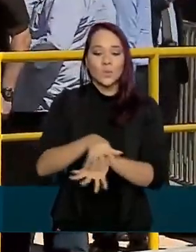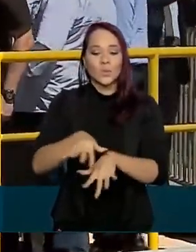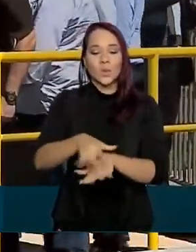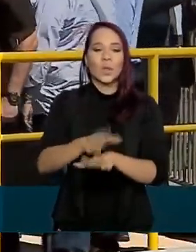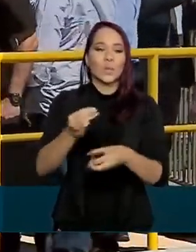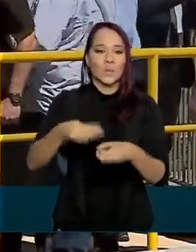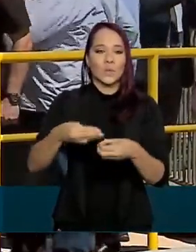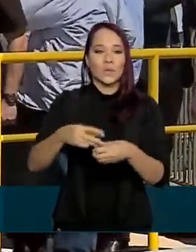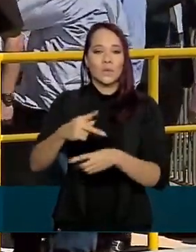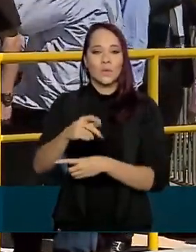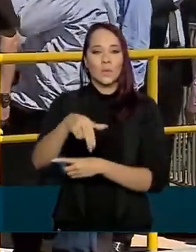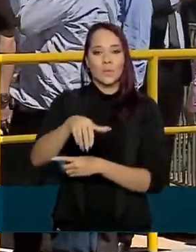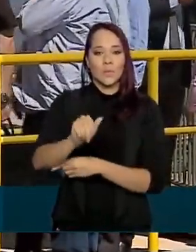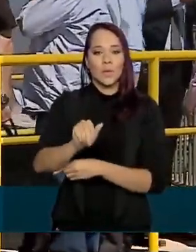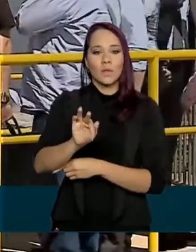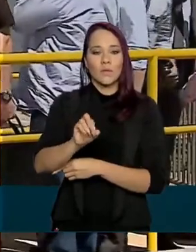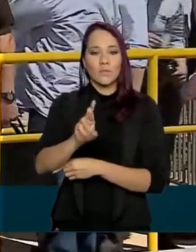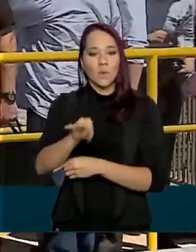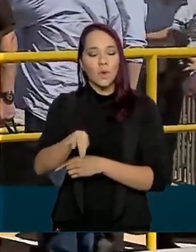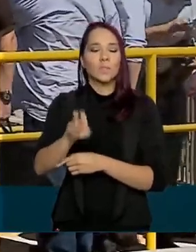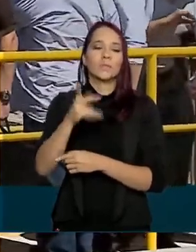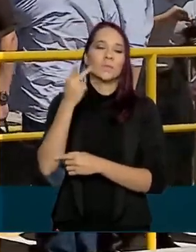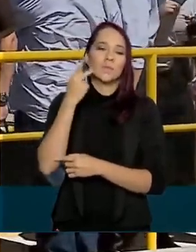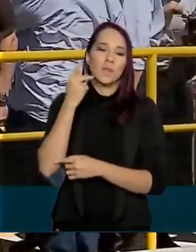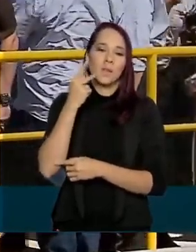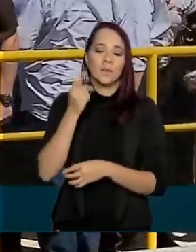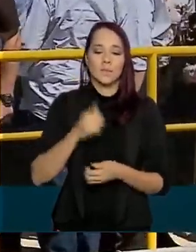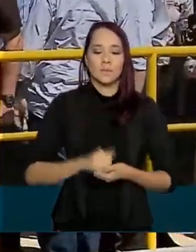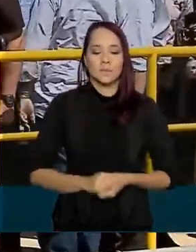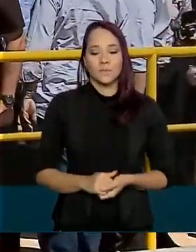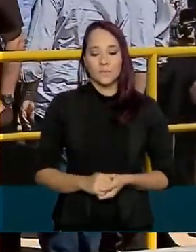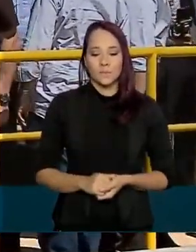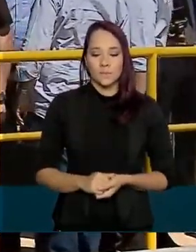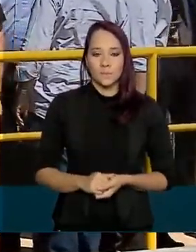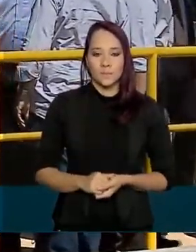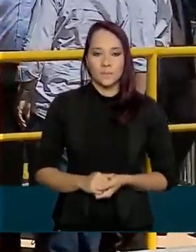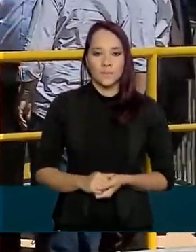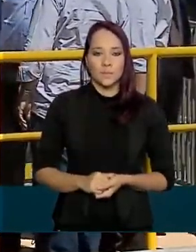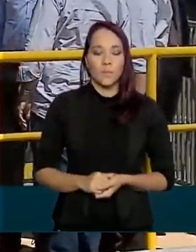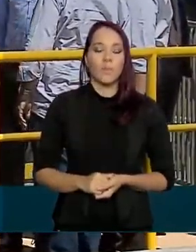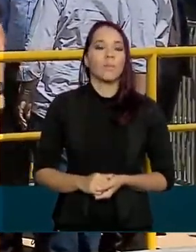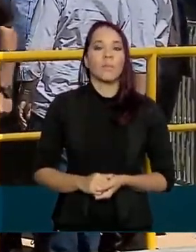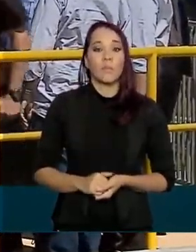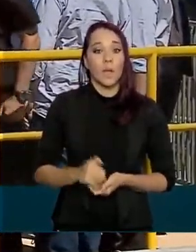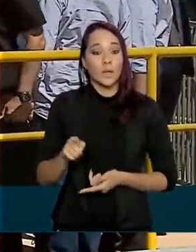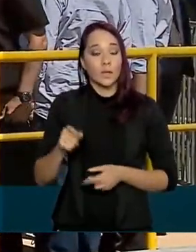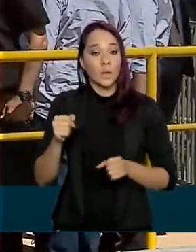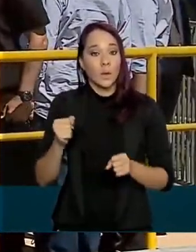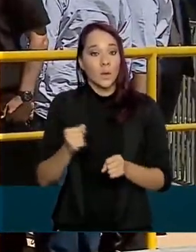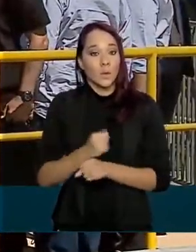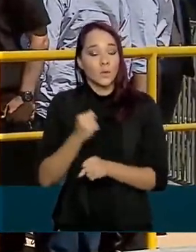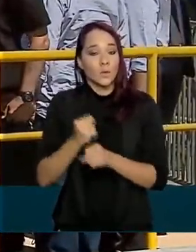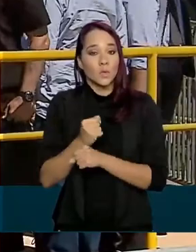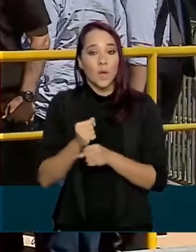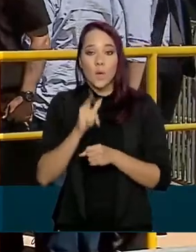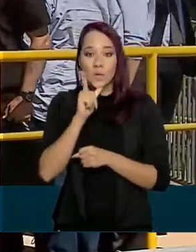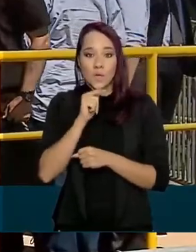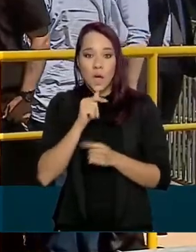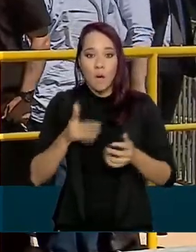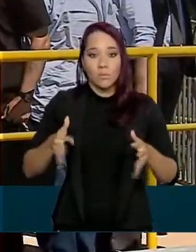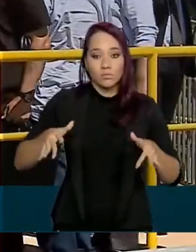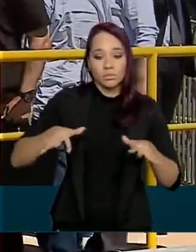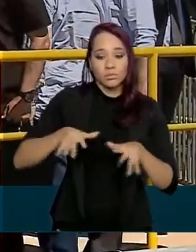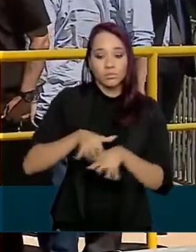penaforte no sul do ceará e o empreendimento de integração do rio são